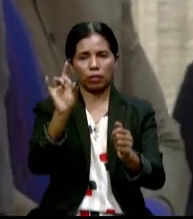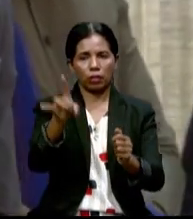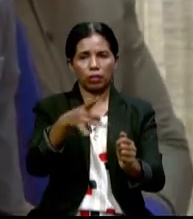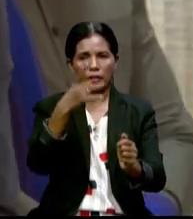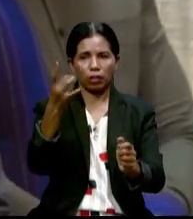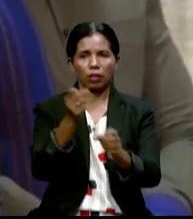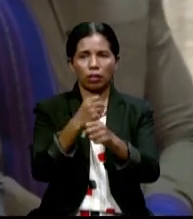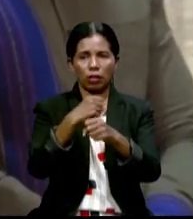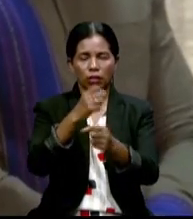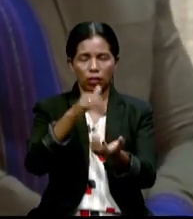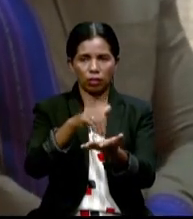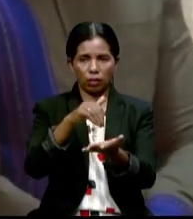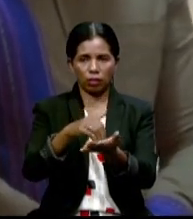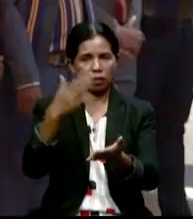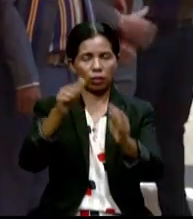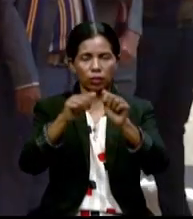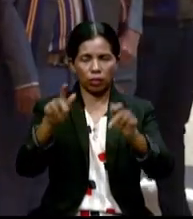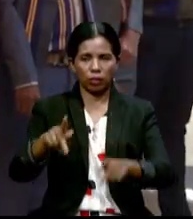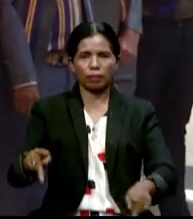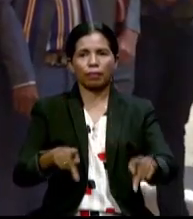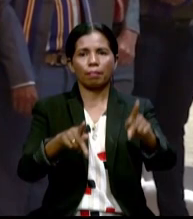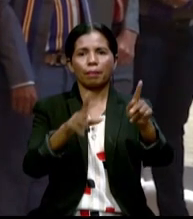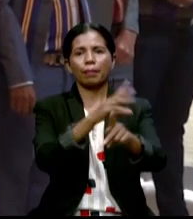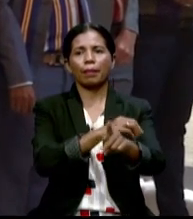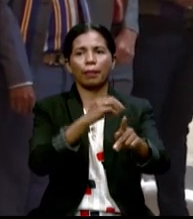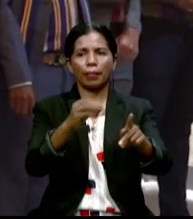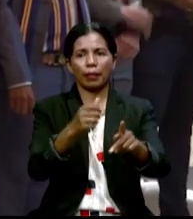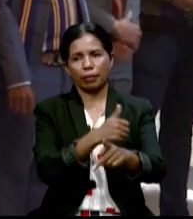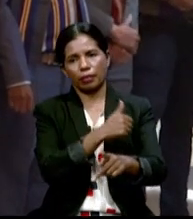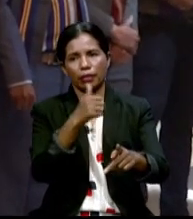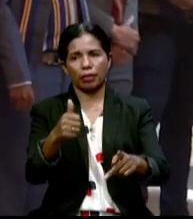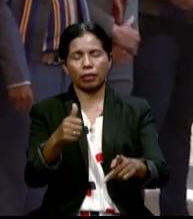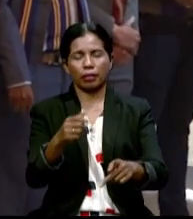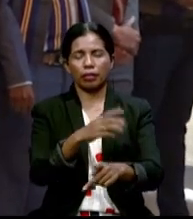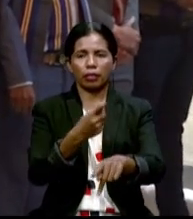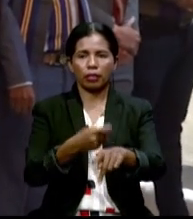BM Macalau, estudo e a área de administração pública, no Mos Área Selo, o